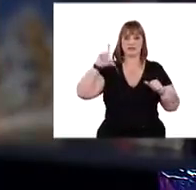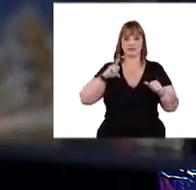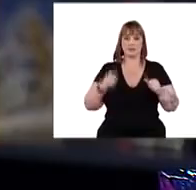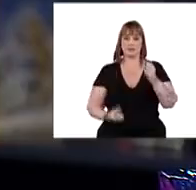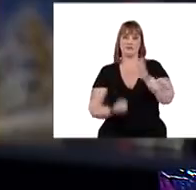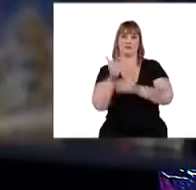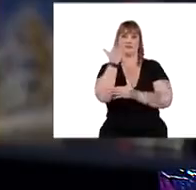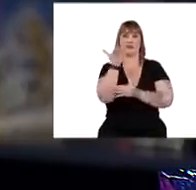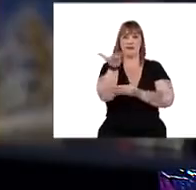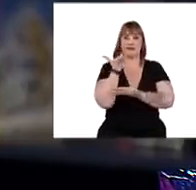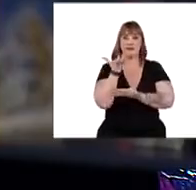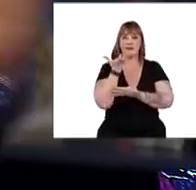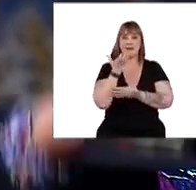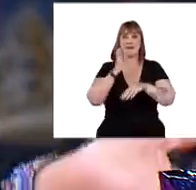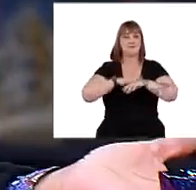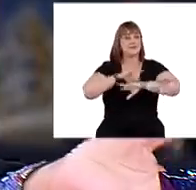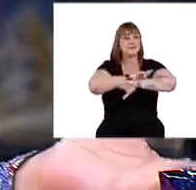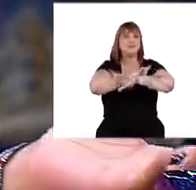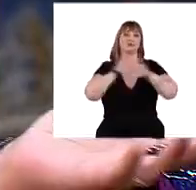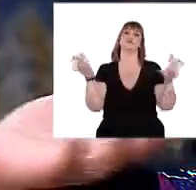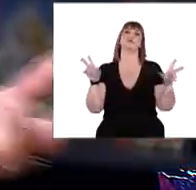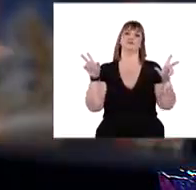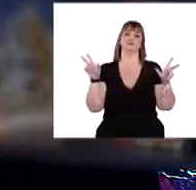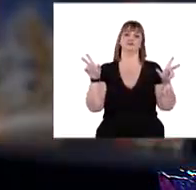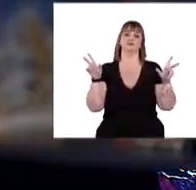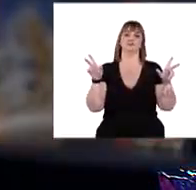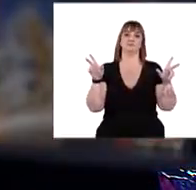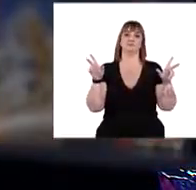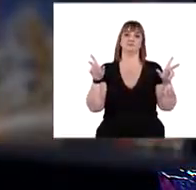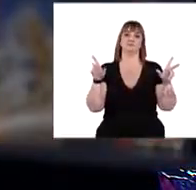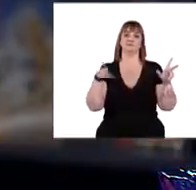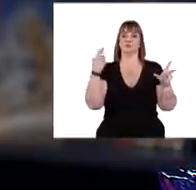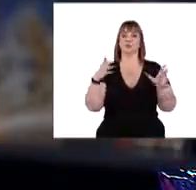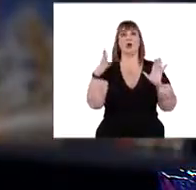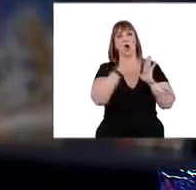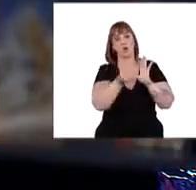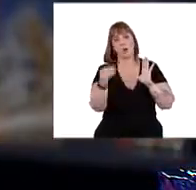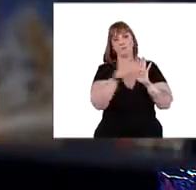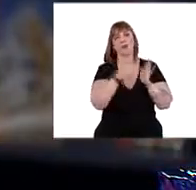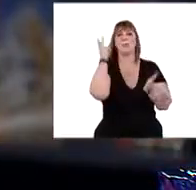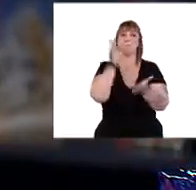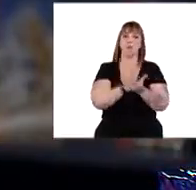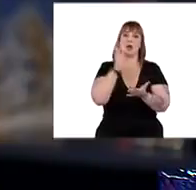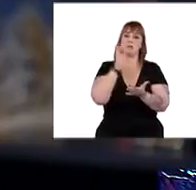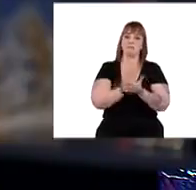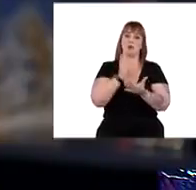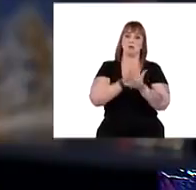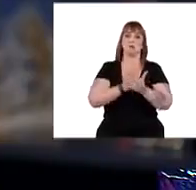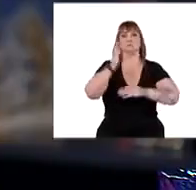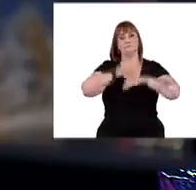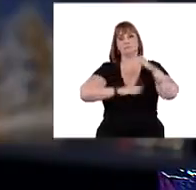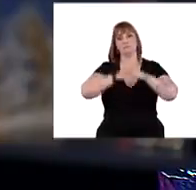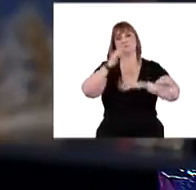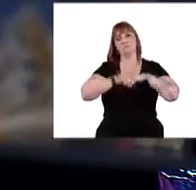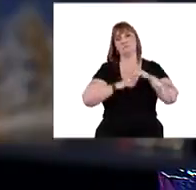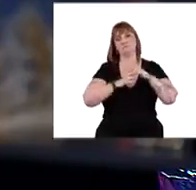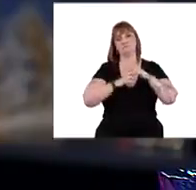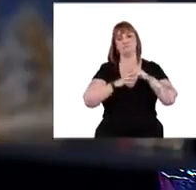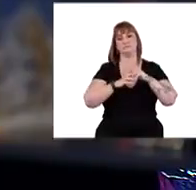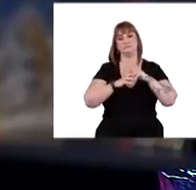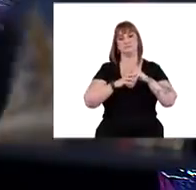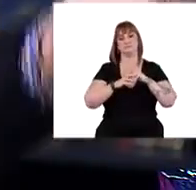quer fazer diferente, né? A gente não quer reproduzir as mesmas práticas que de